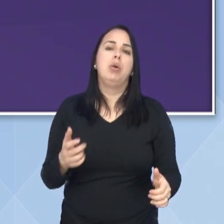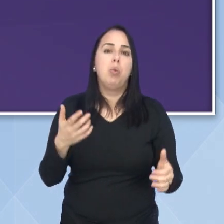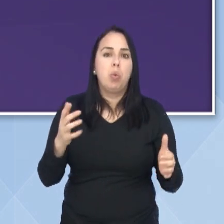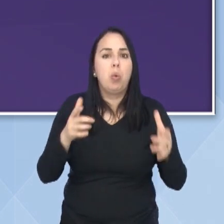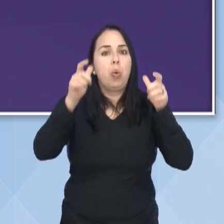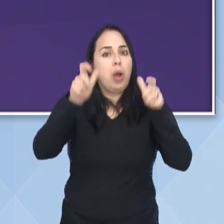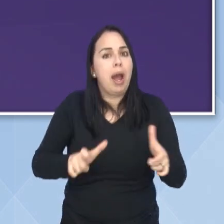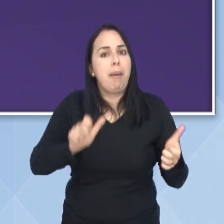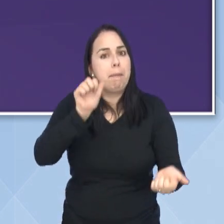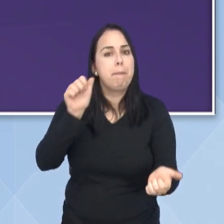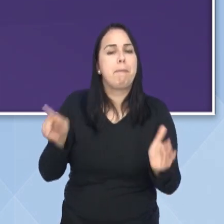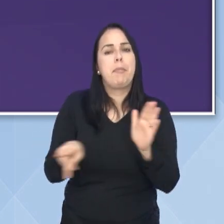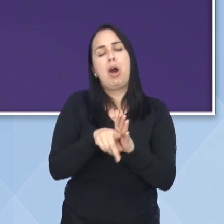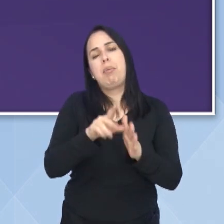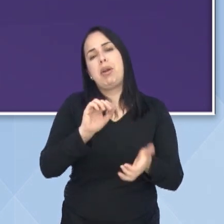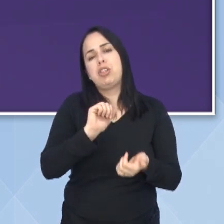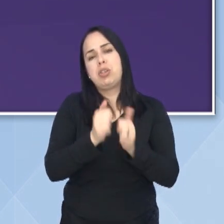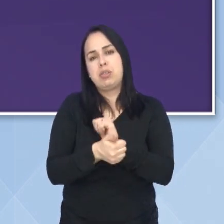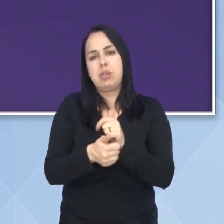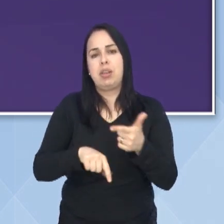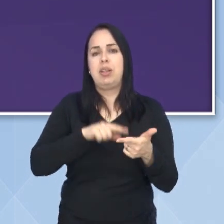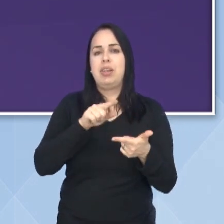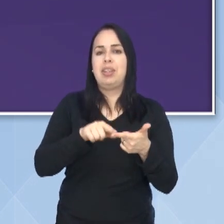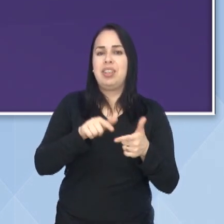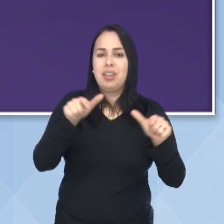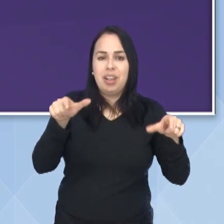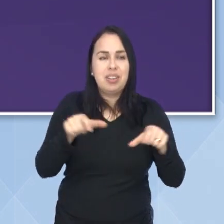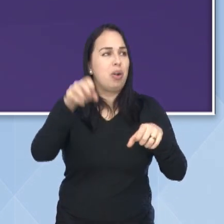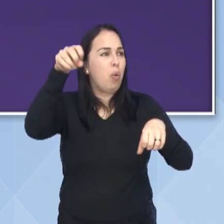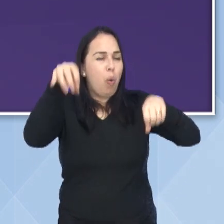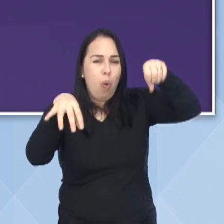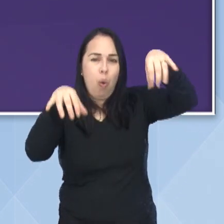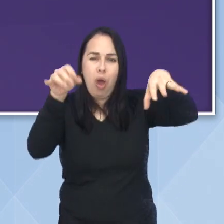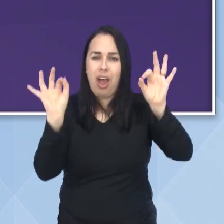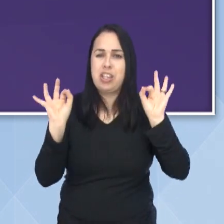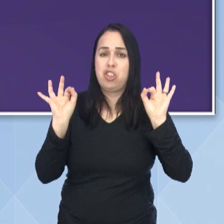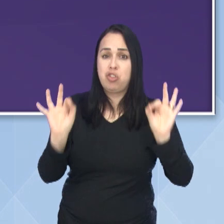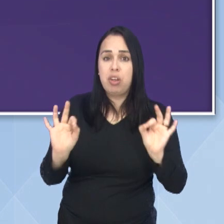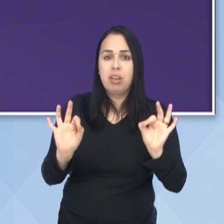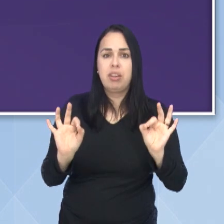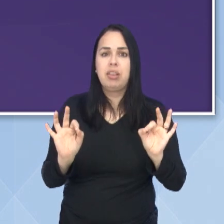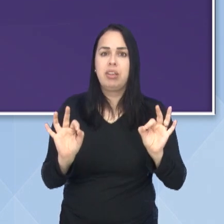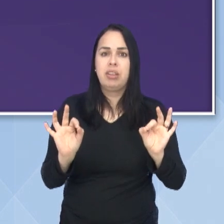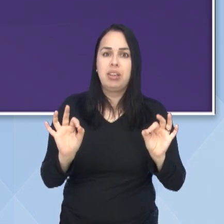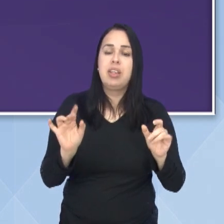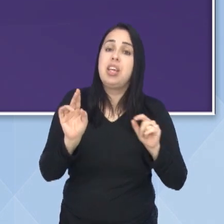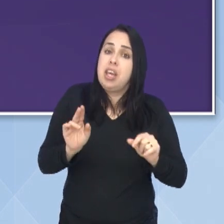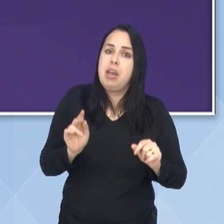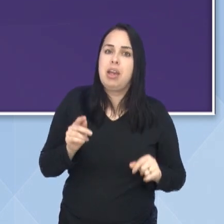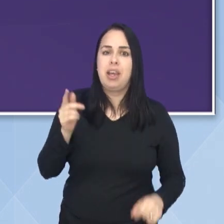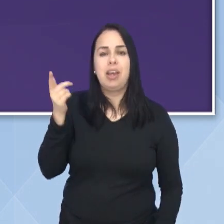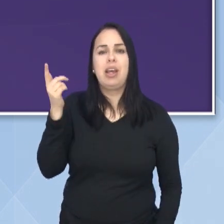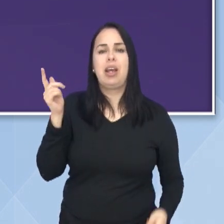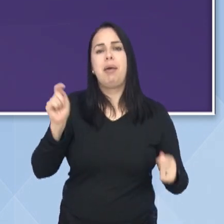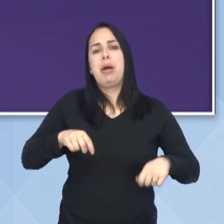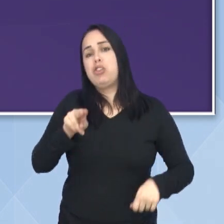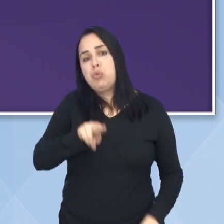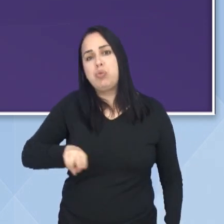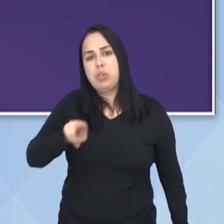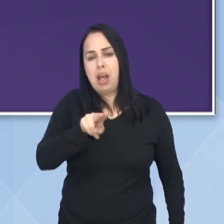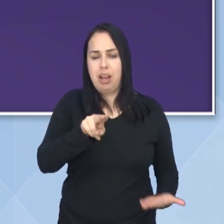esporte, realmente esporte, lazer, Tele Santana, com iluminação e com a possibilidade de uso pela